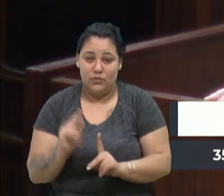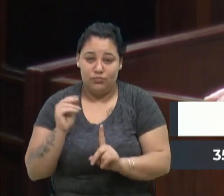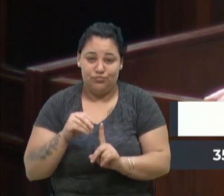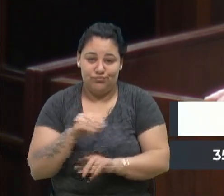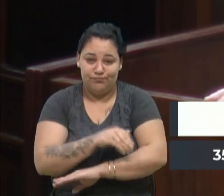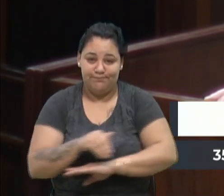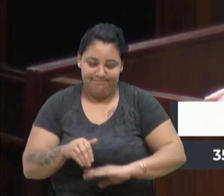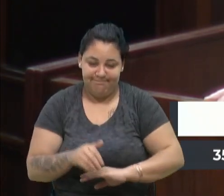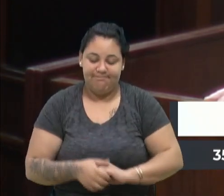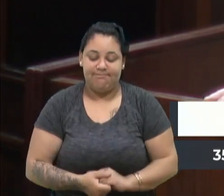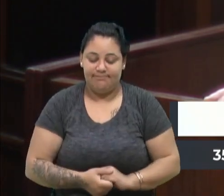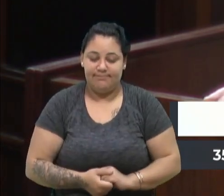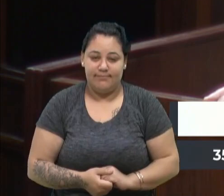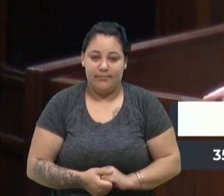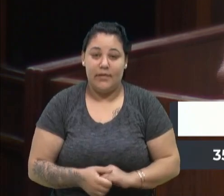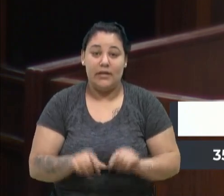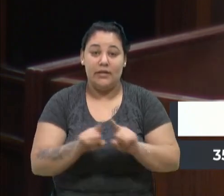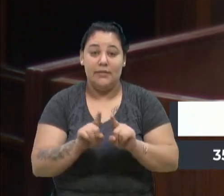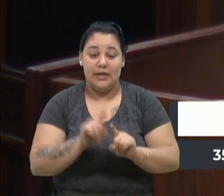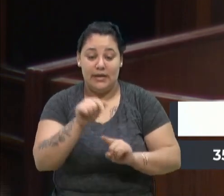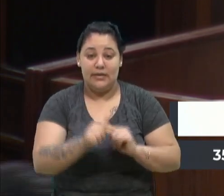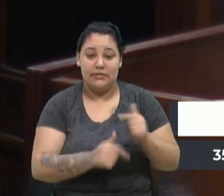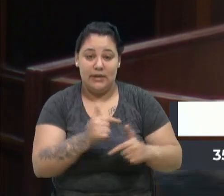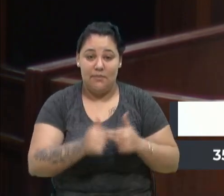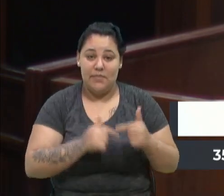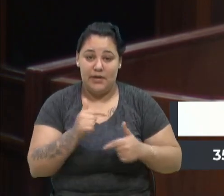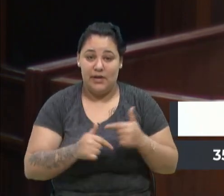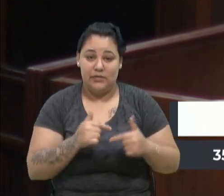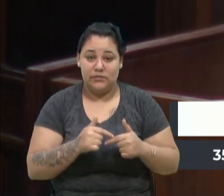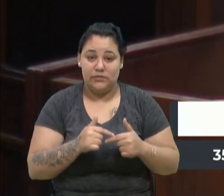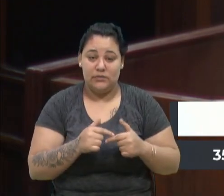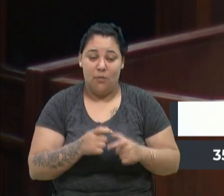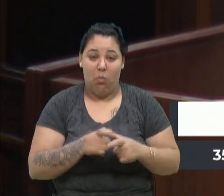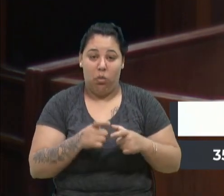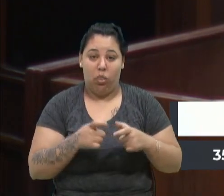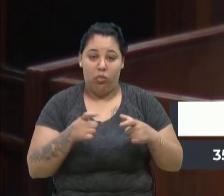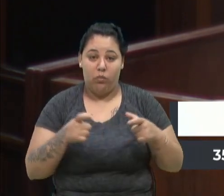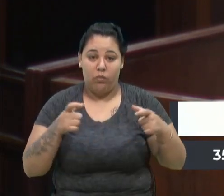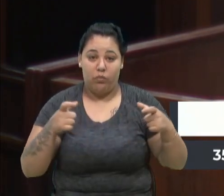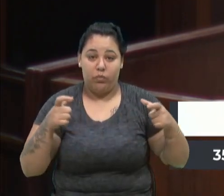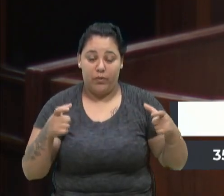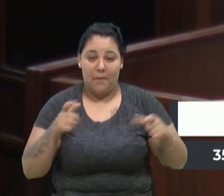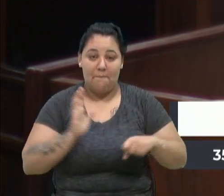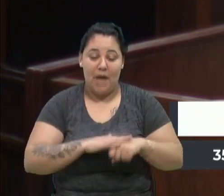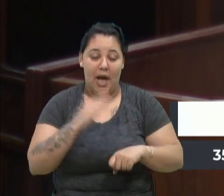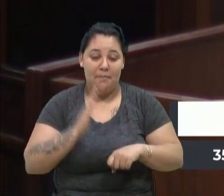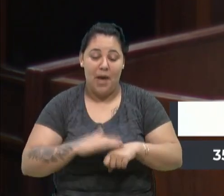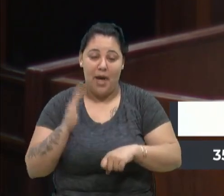rua. E esse trabalho ele vem se ampliando cada vez mais.